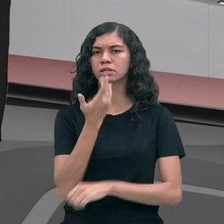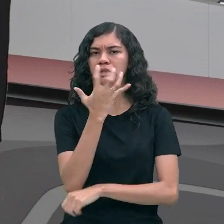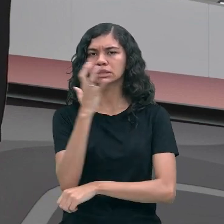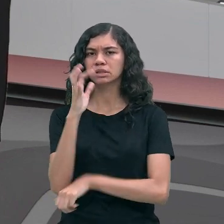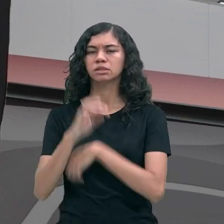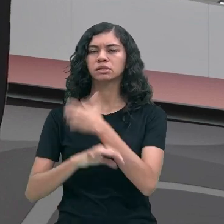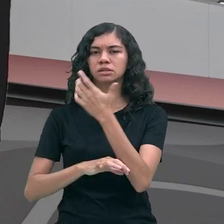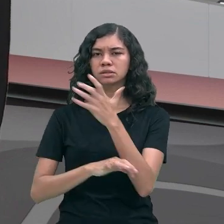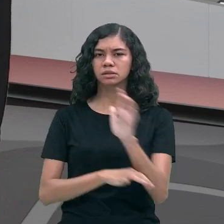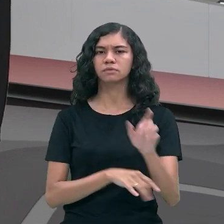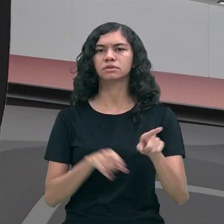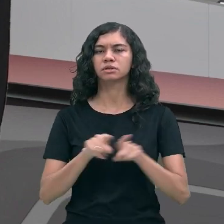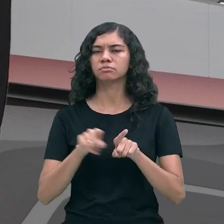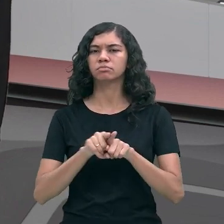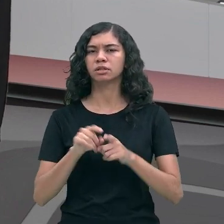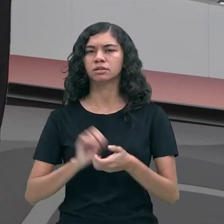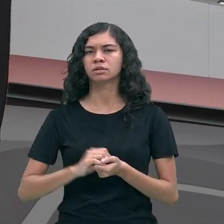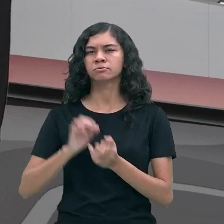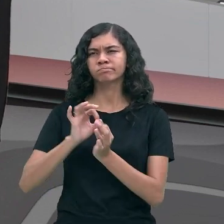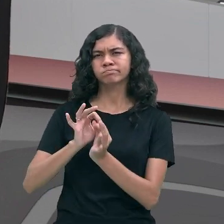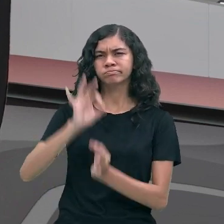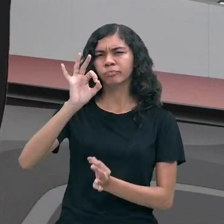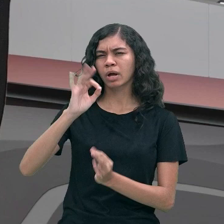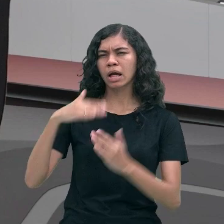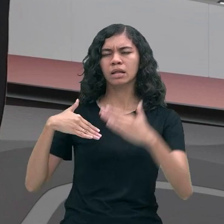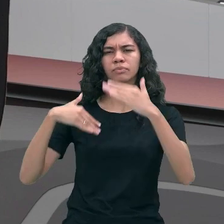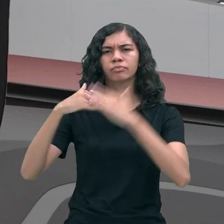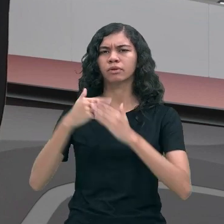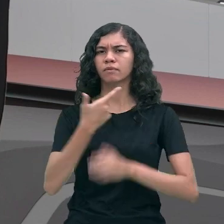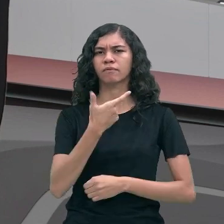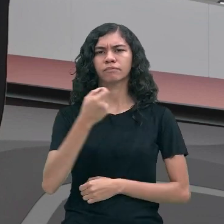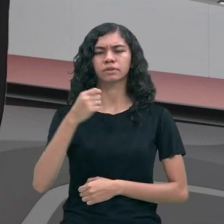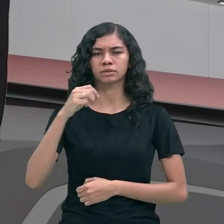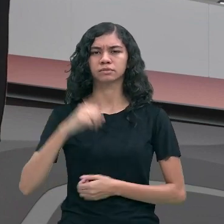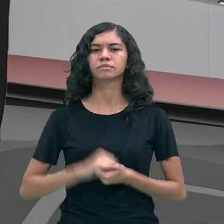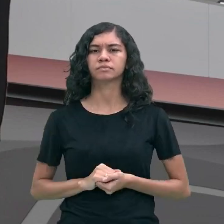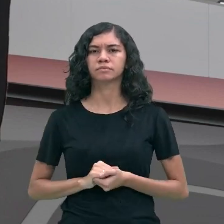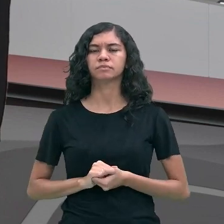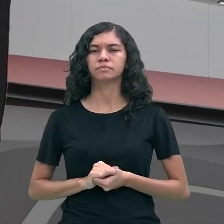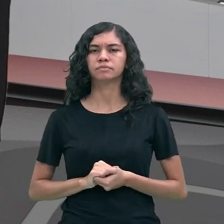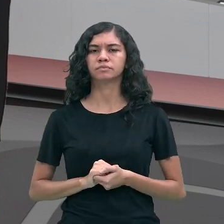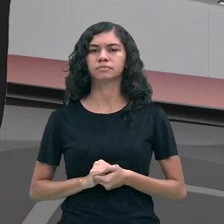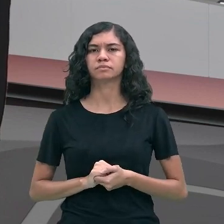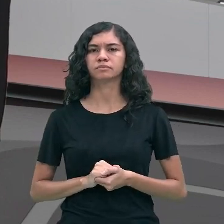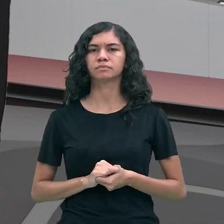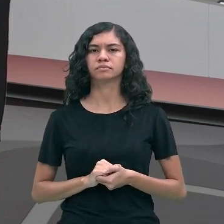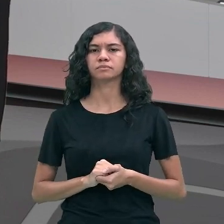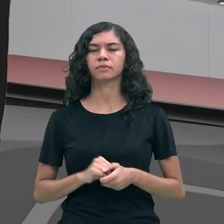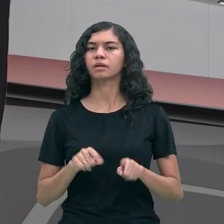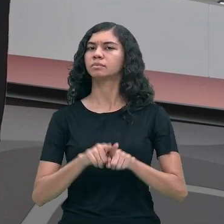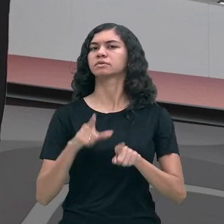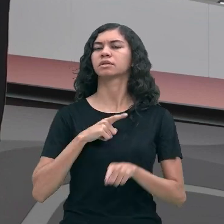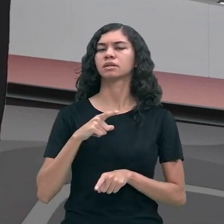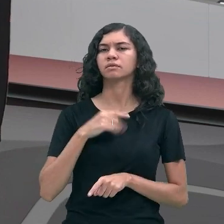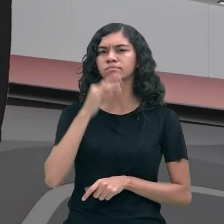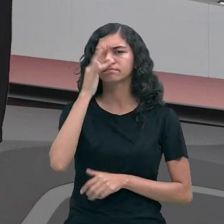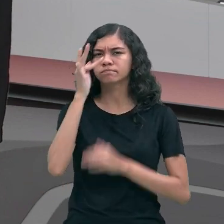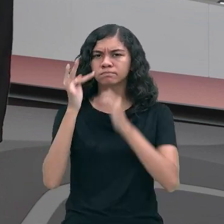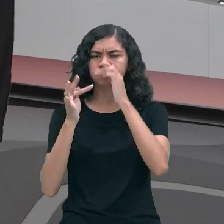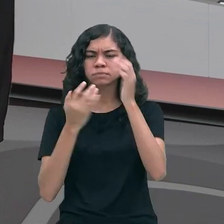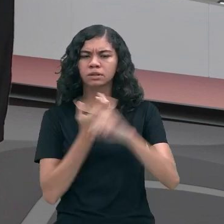vão alcançar 20 metros de altura. E são aquelas plantas que vão ter aquela característica de ser